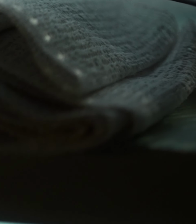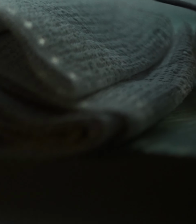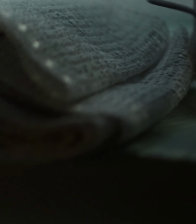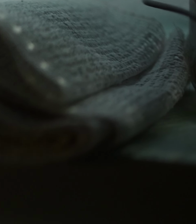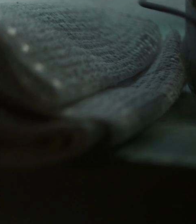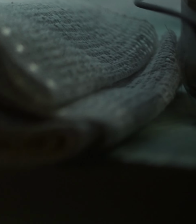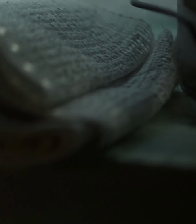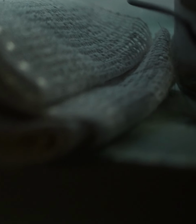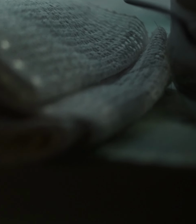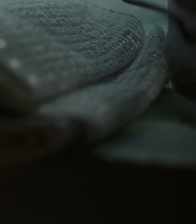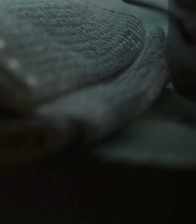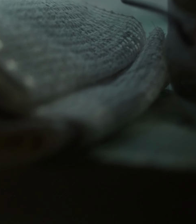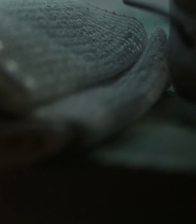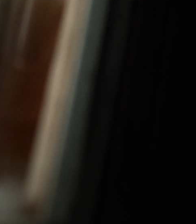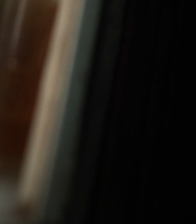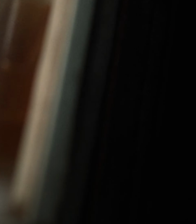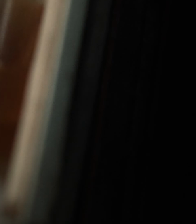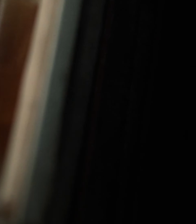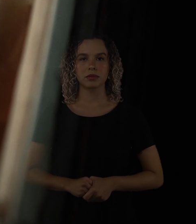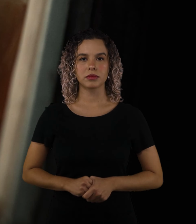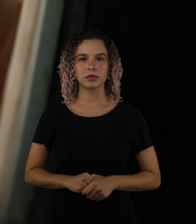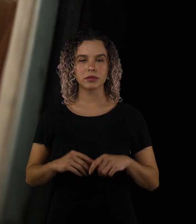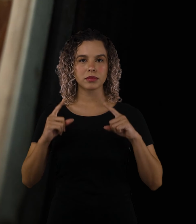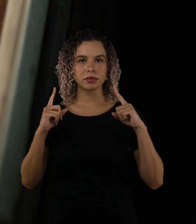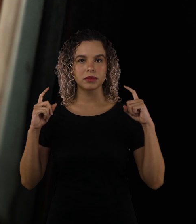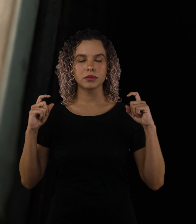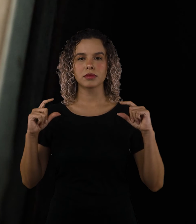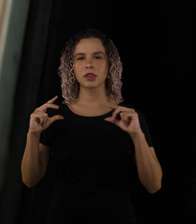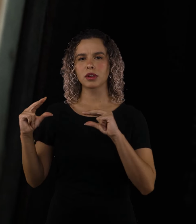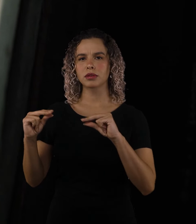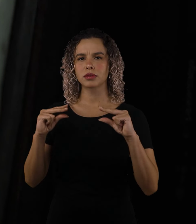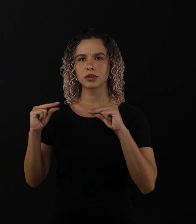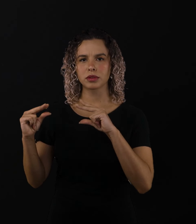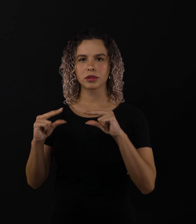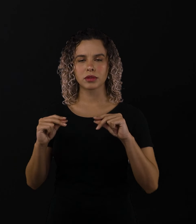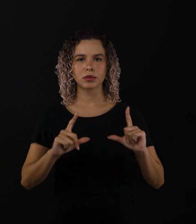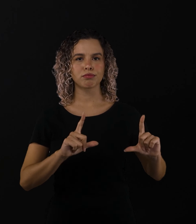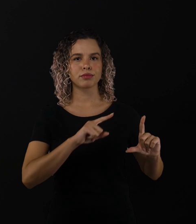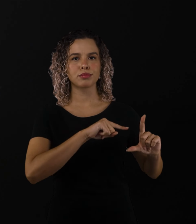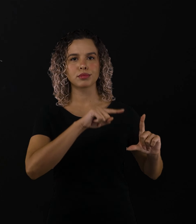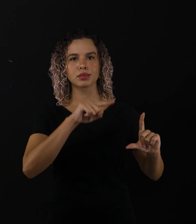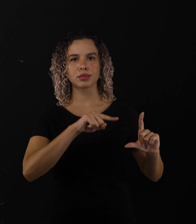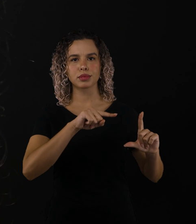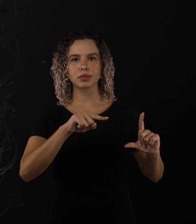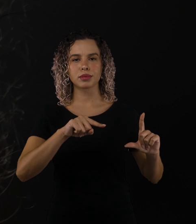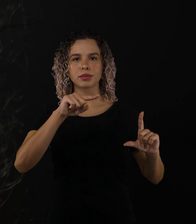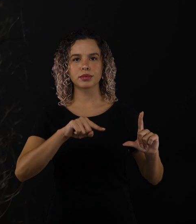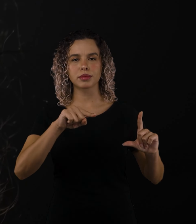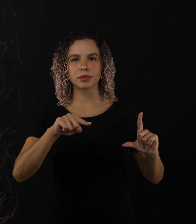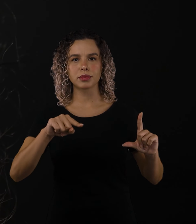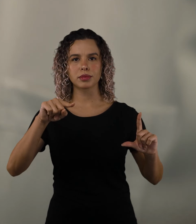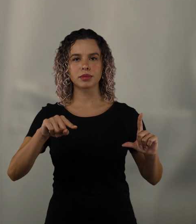Sob uma luz fria, ataduras dobradas numa prateleira, ampolas de vidro lado a lado. Em uma sala, vista de costas, voinha.